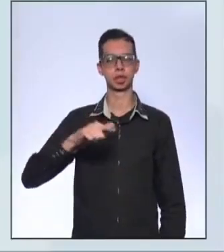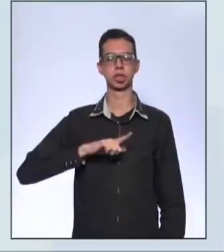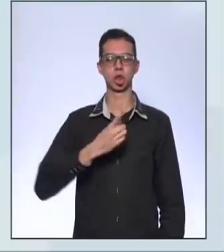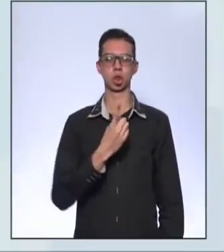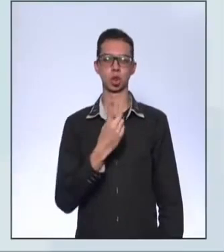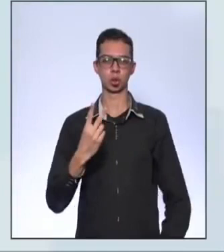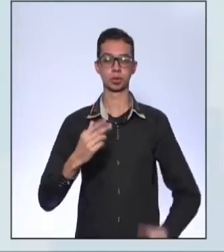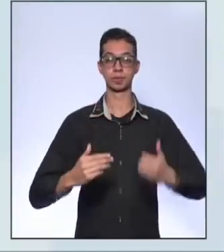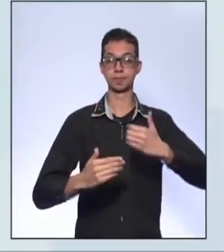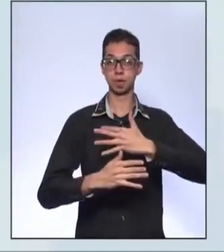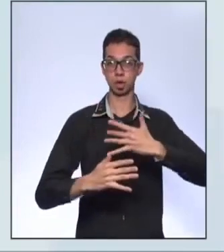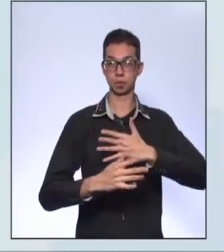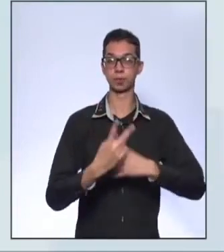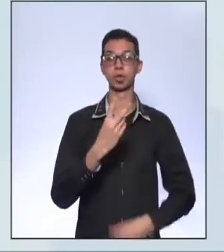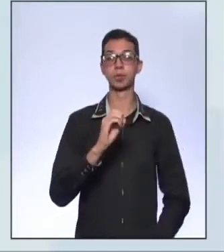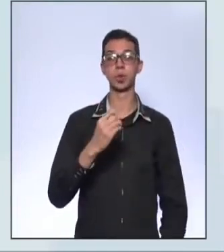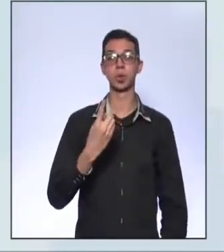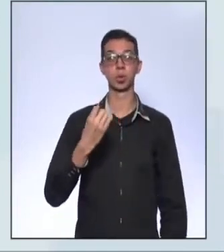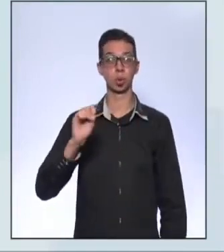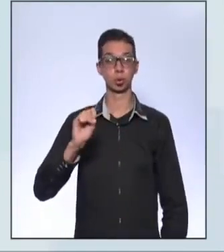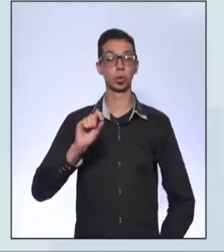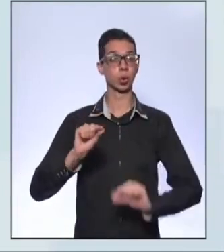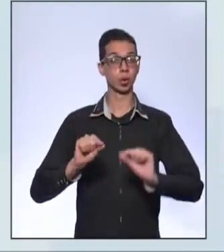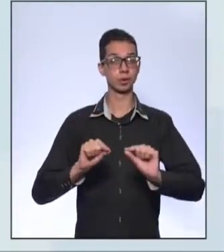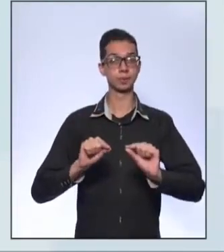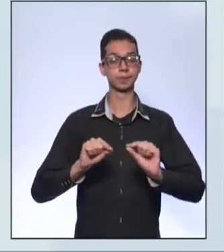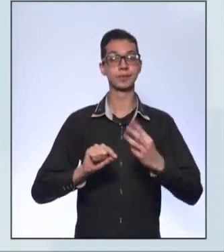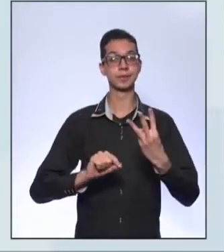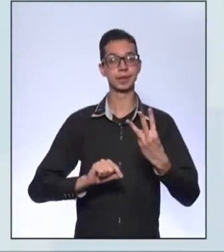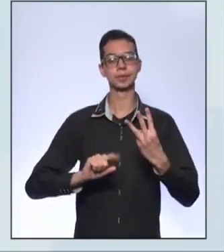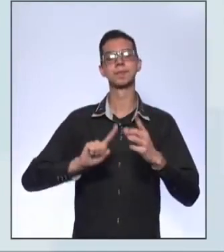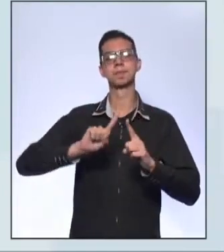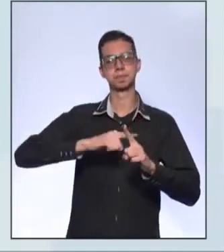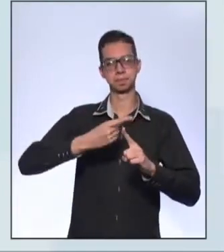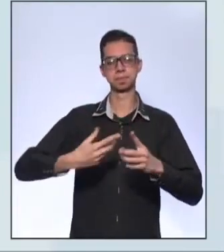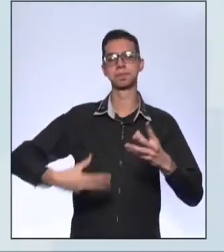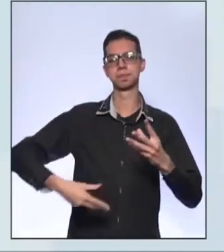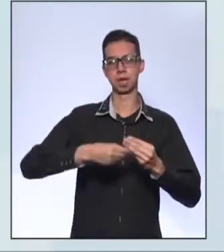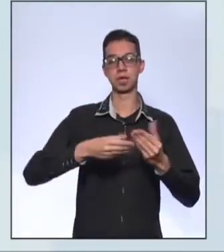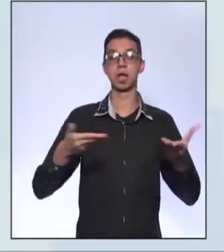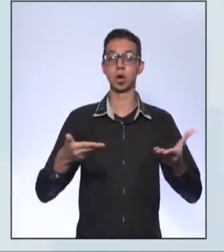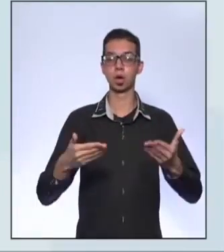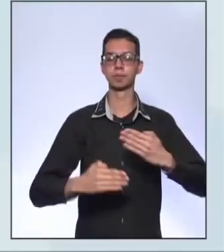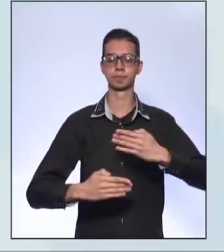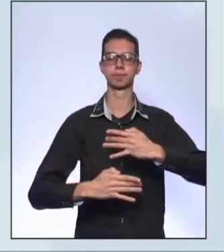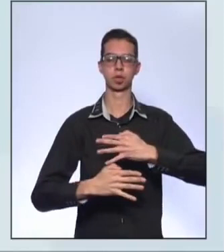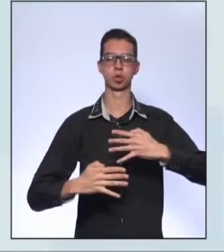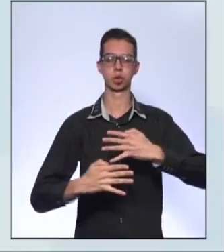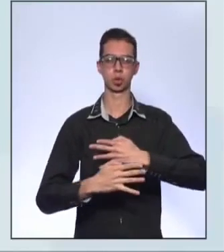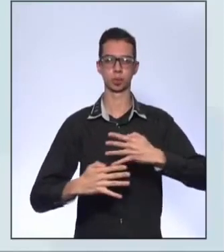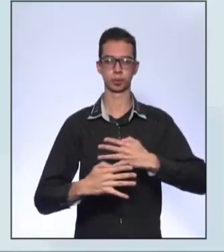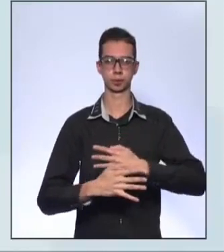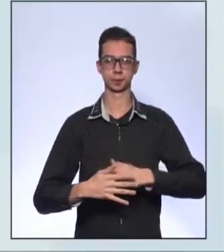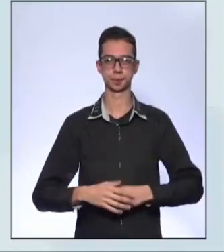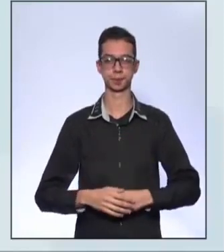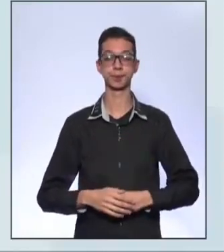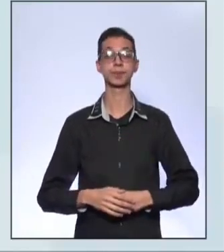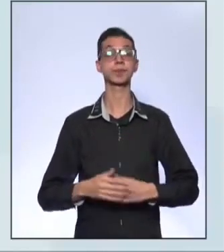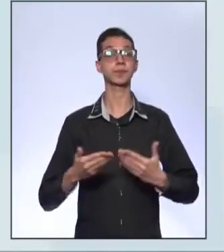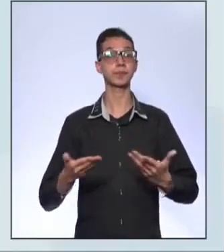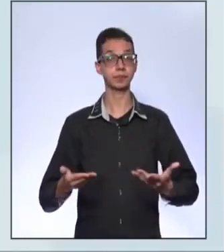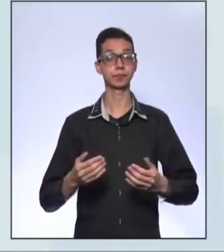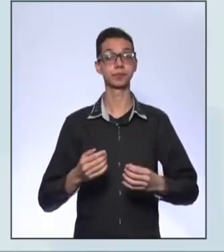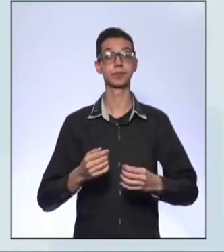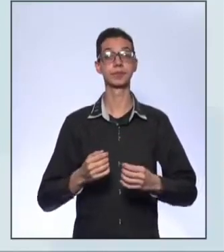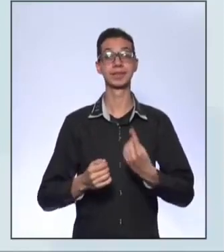de 2018 apareceram mais três cidades que se caracteriza agora com o Metrópolis tá então assunto